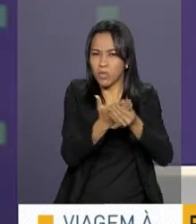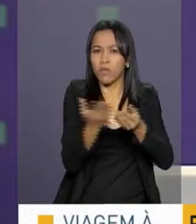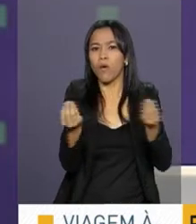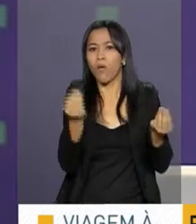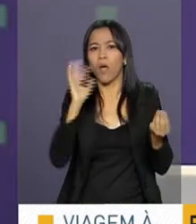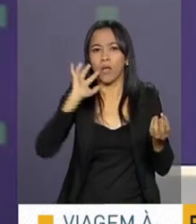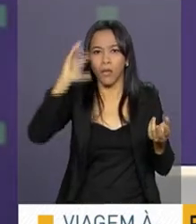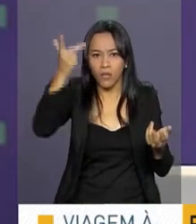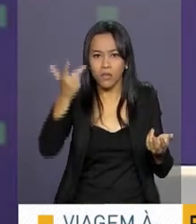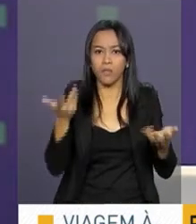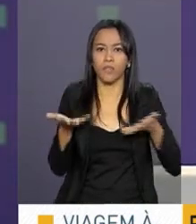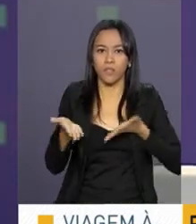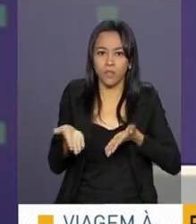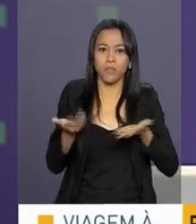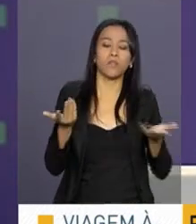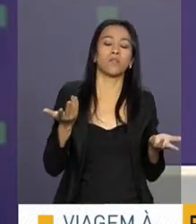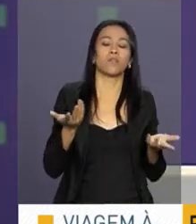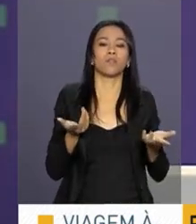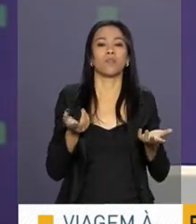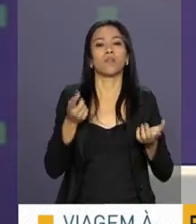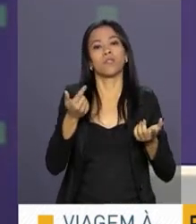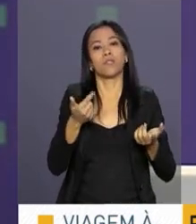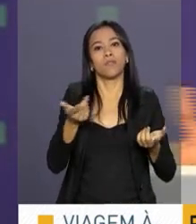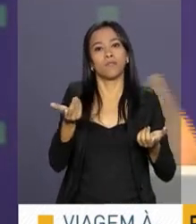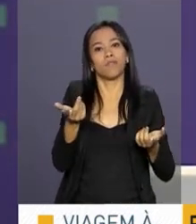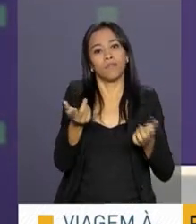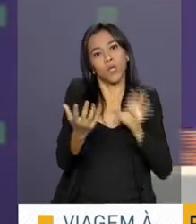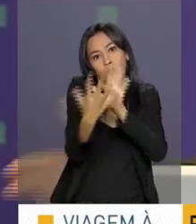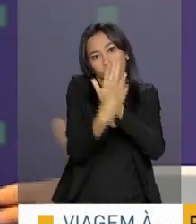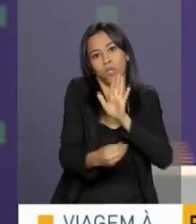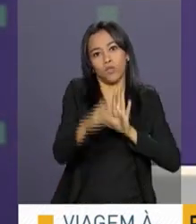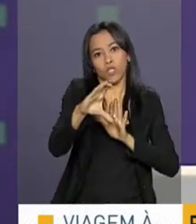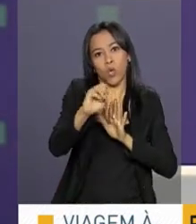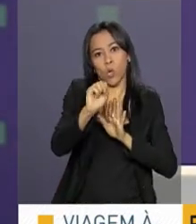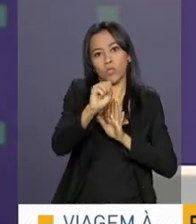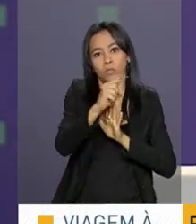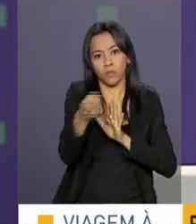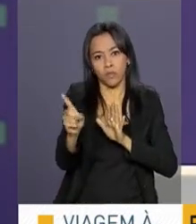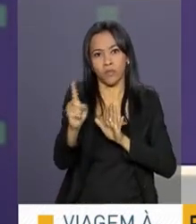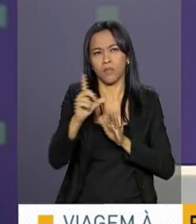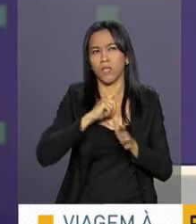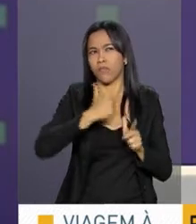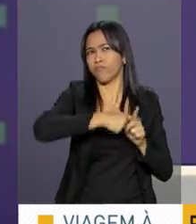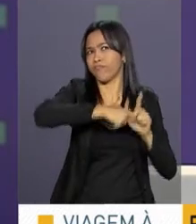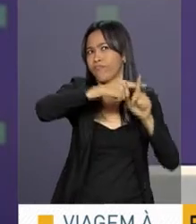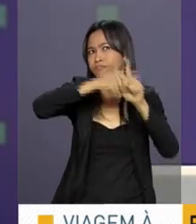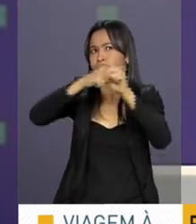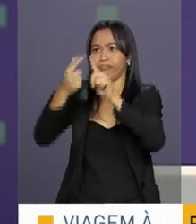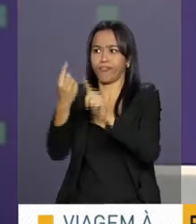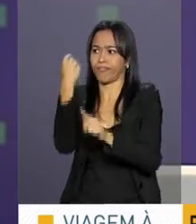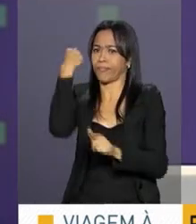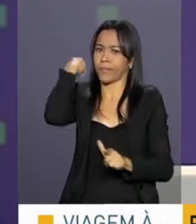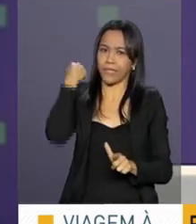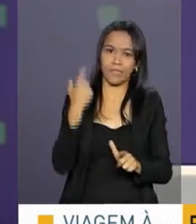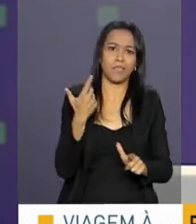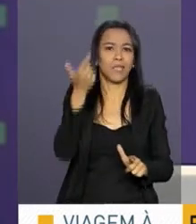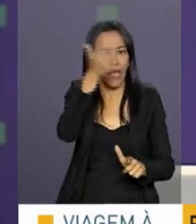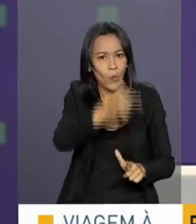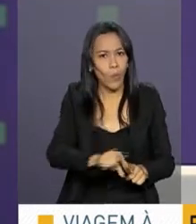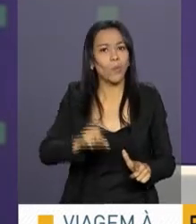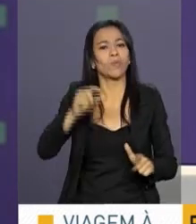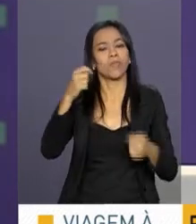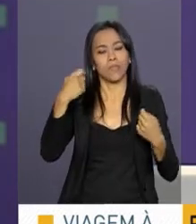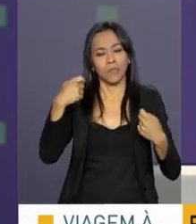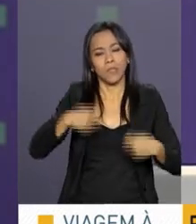devolução amigável da concessão, né, que várias, por conta da crise, se tornaram, né, inviáveis, é uma outra medida para